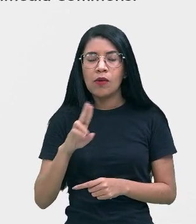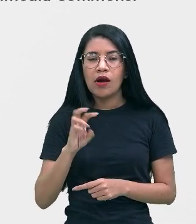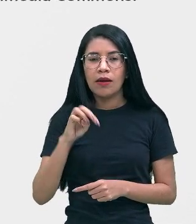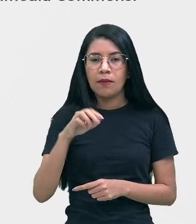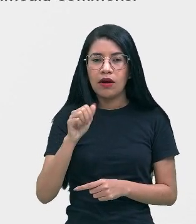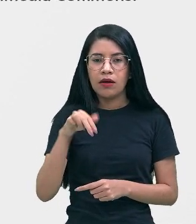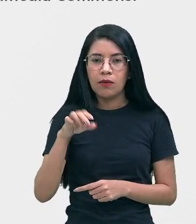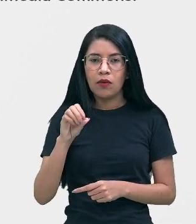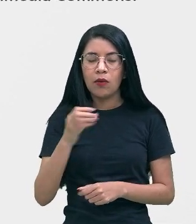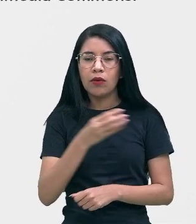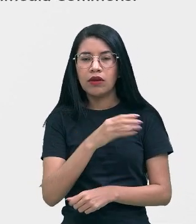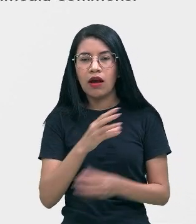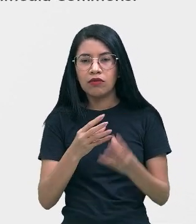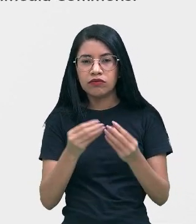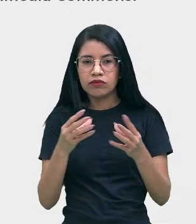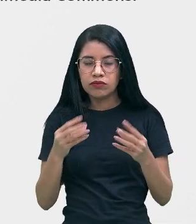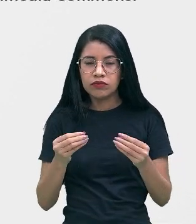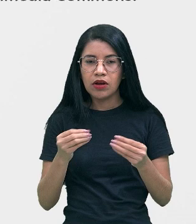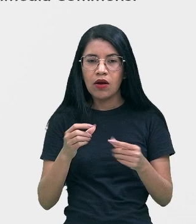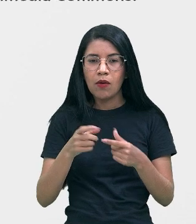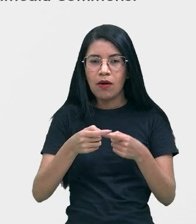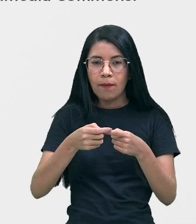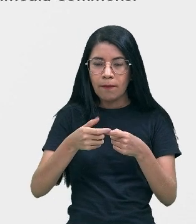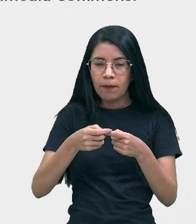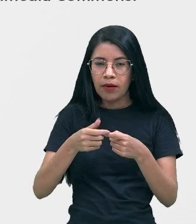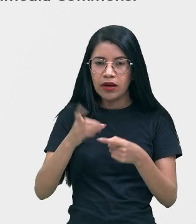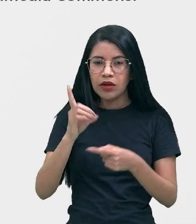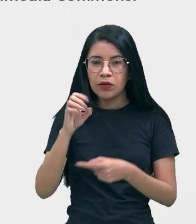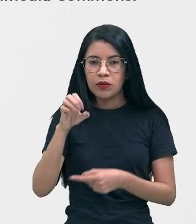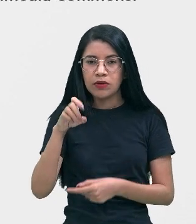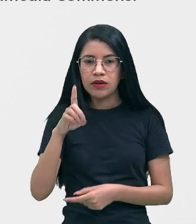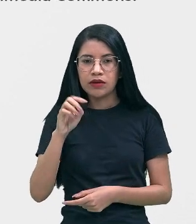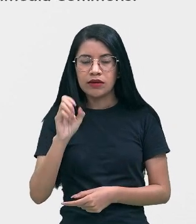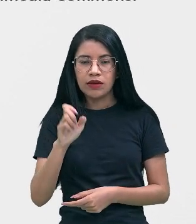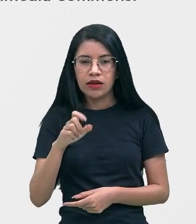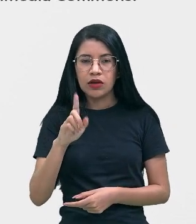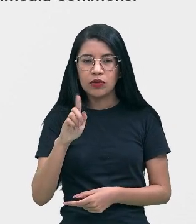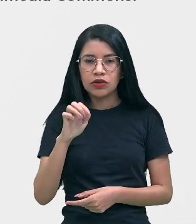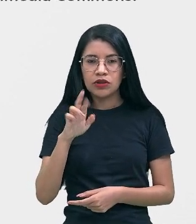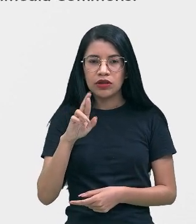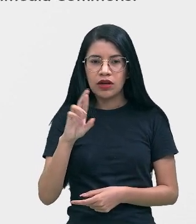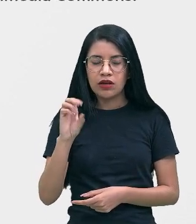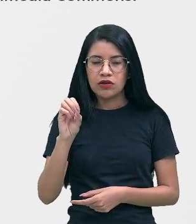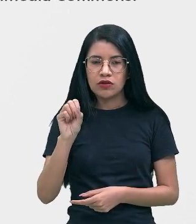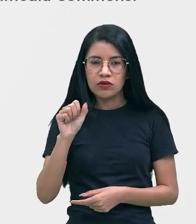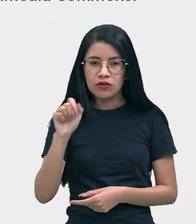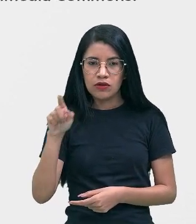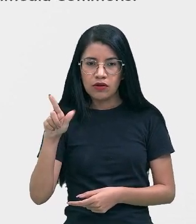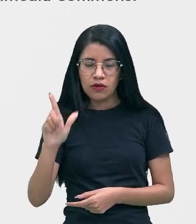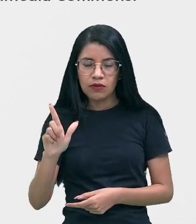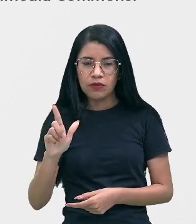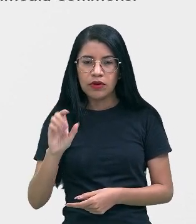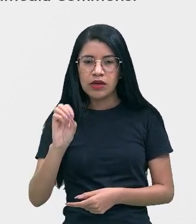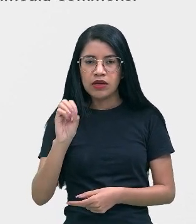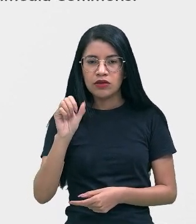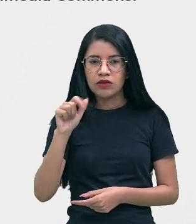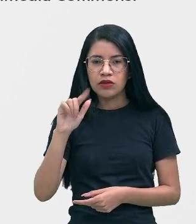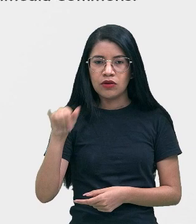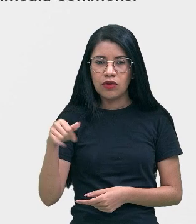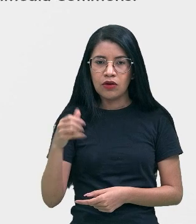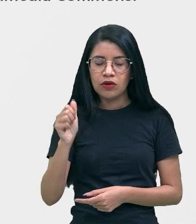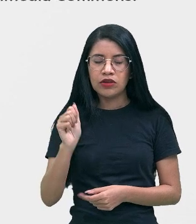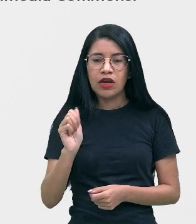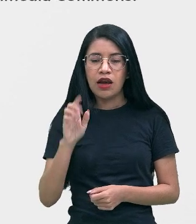o algodão, o amendoim, o dendê, o girassol e a soja. O Brasil, ele foca na cana-de-açúcar, tá